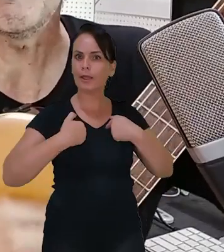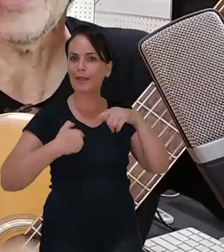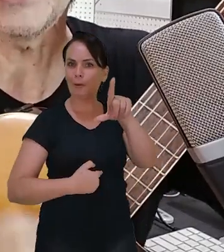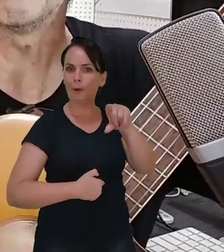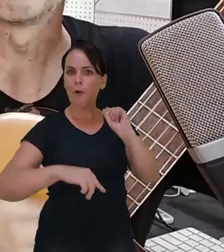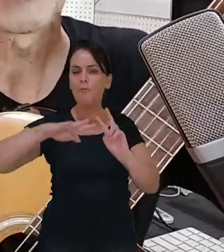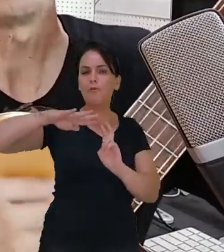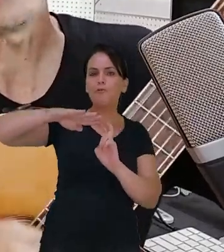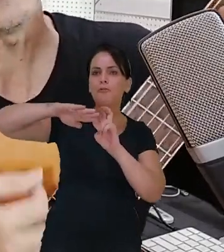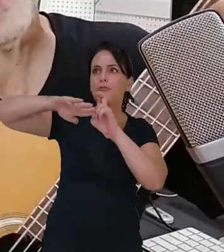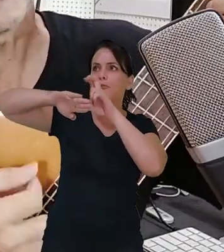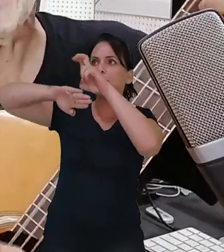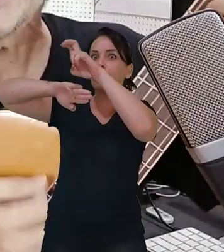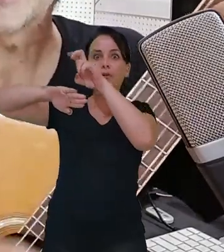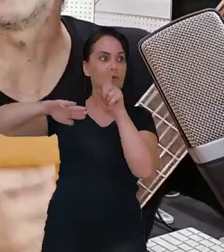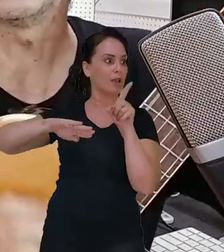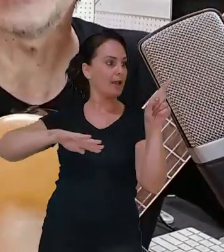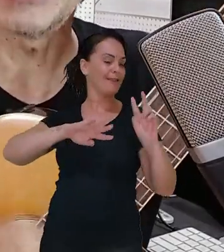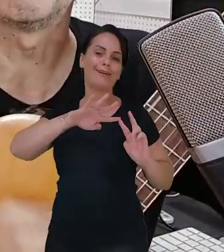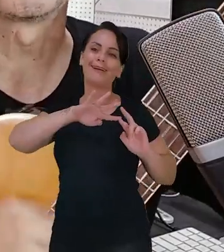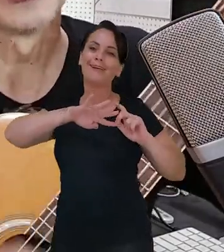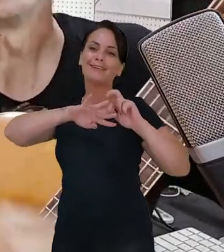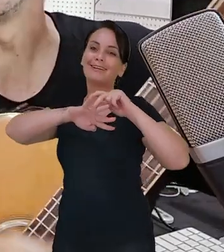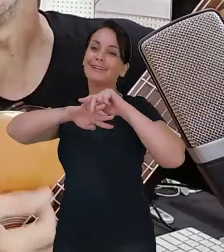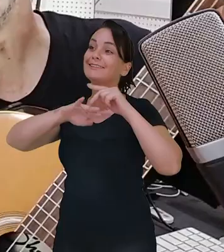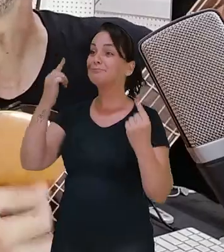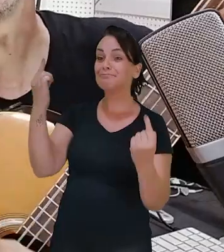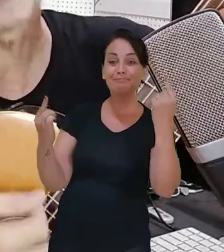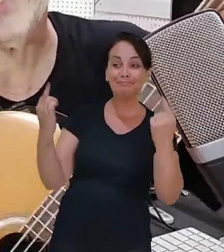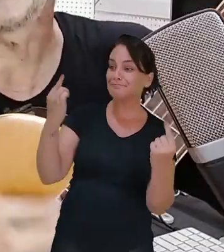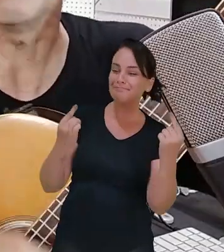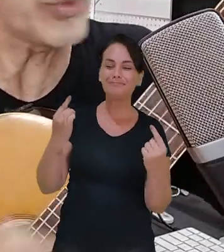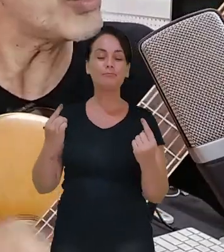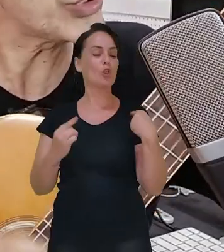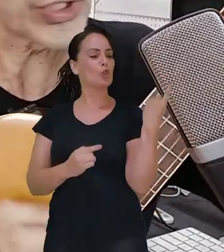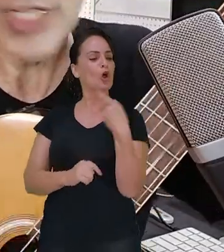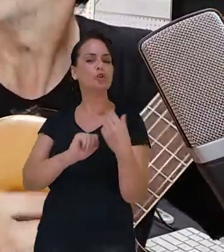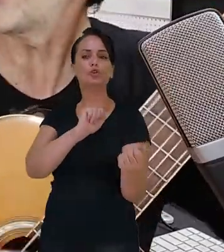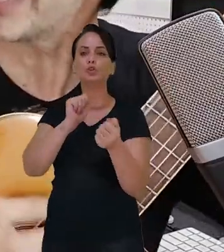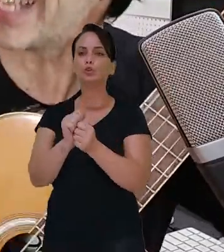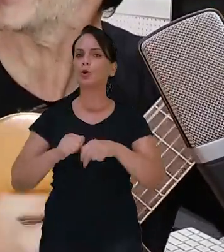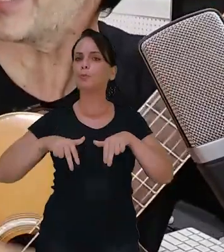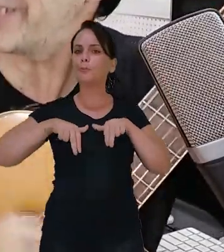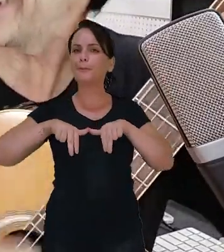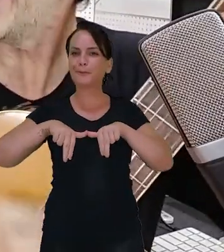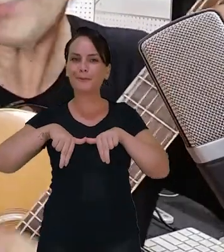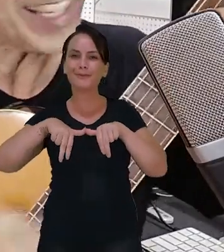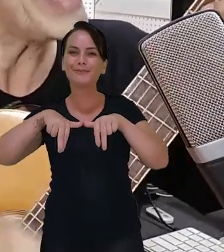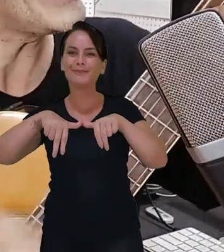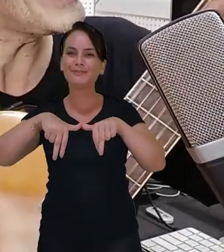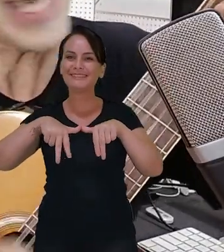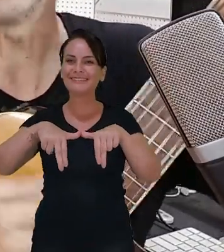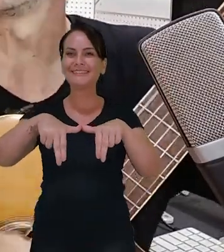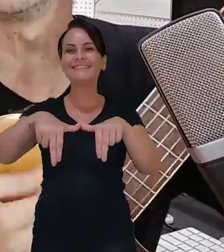a rampa e ela a escada. Juntos seguimos nossa